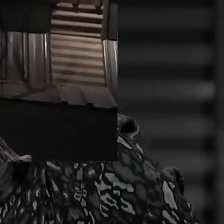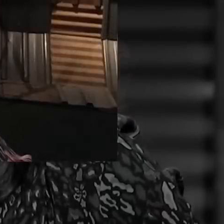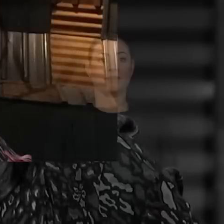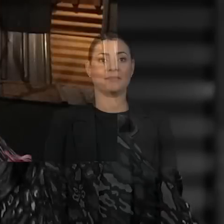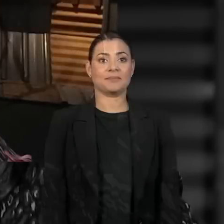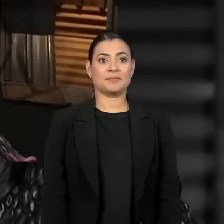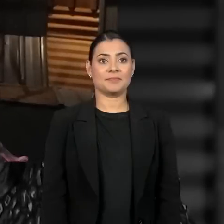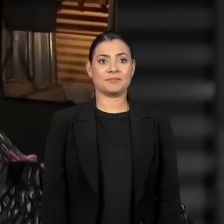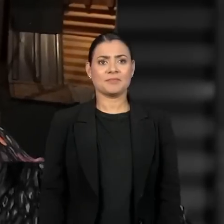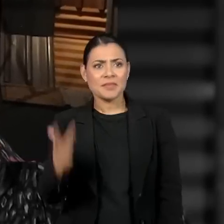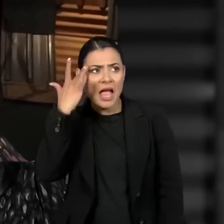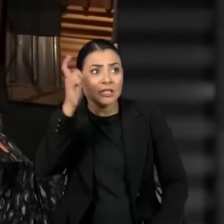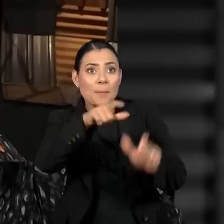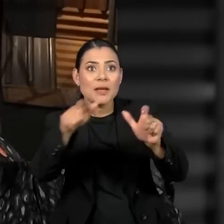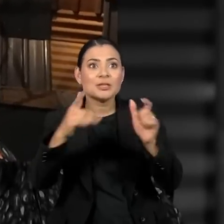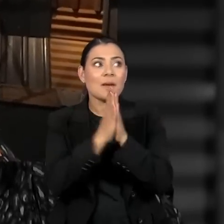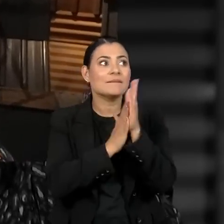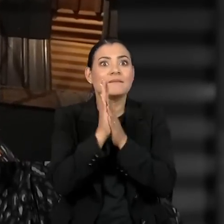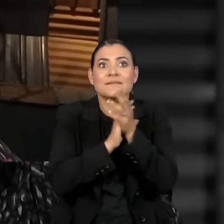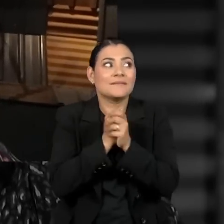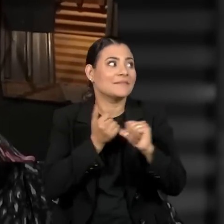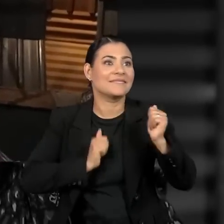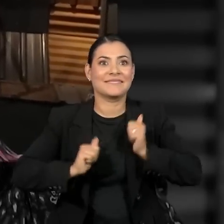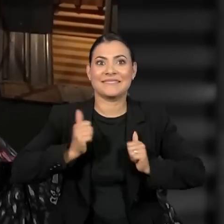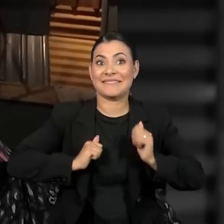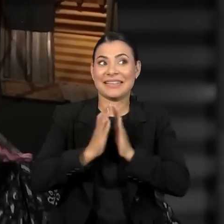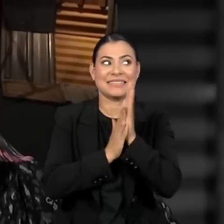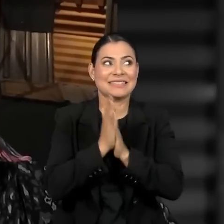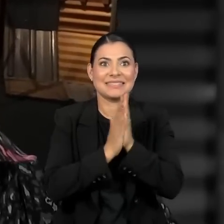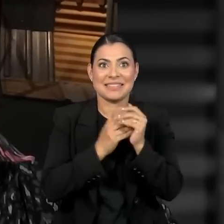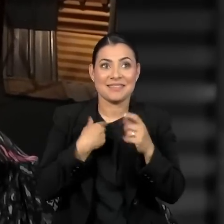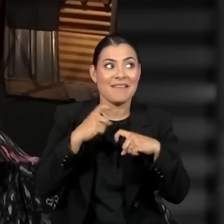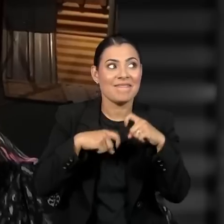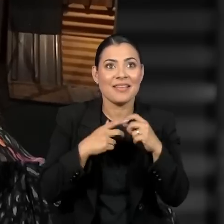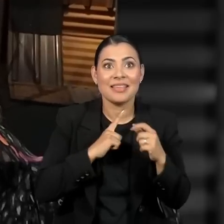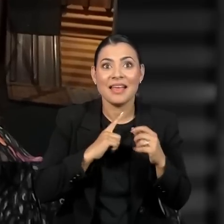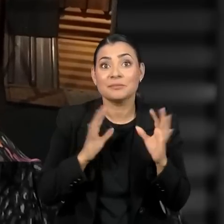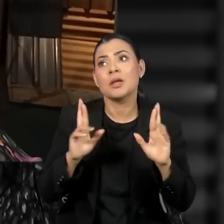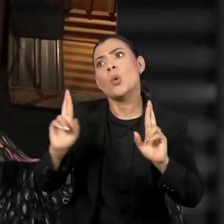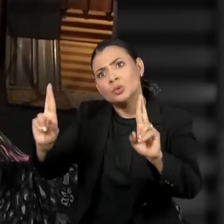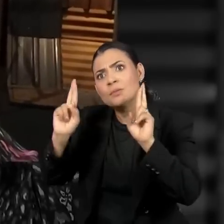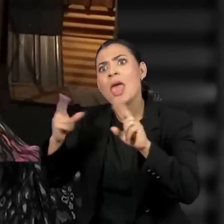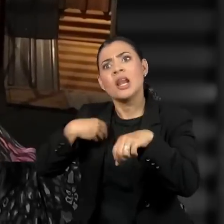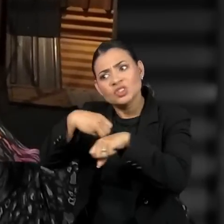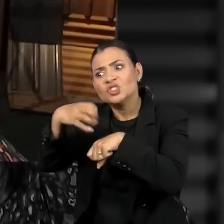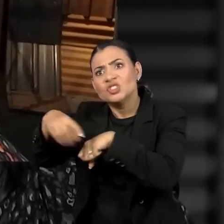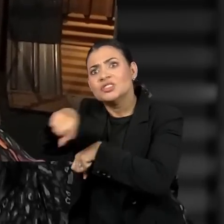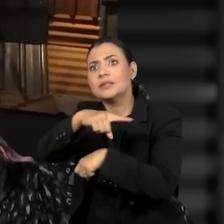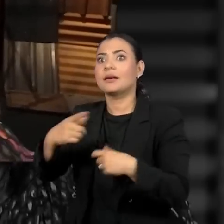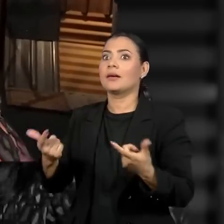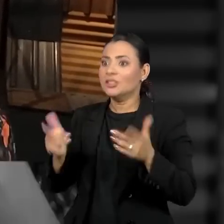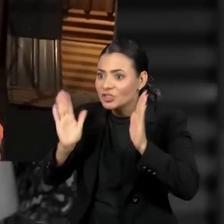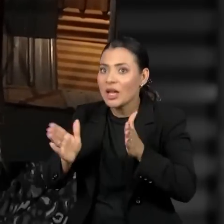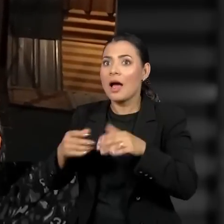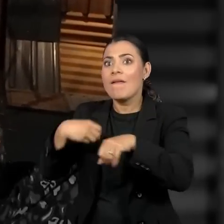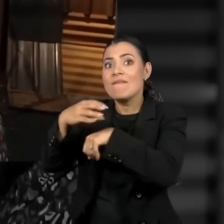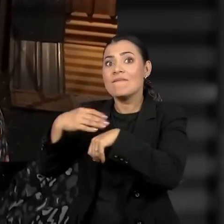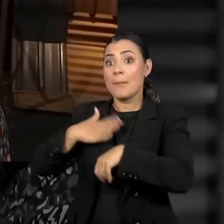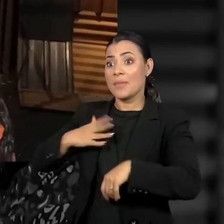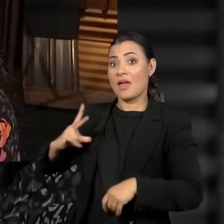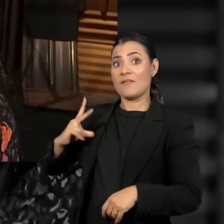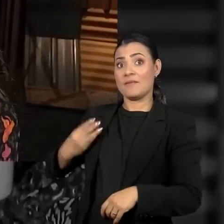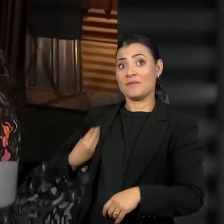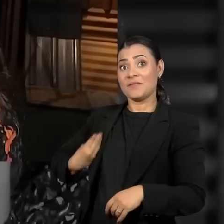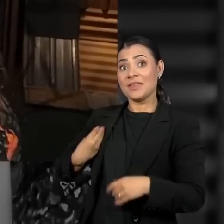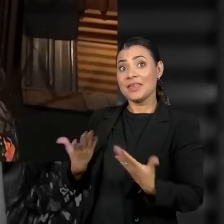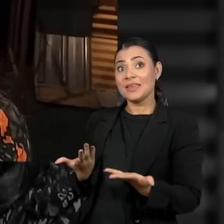Será que o pessoal ficou inspirado depois da conversa? Será que vai rolar? Olha, eu espero que sim, porque eu dei várias dicas práticas. Inclusive, falei da minha vida.